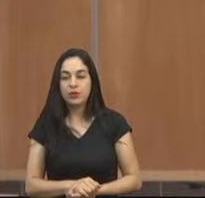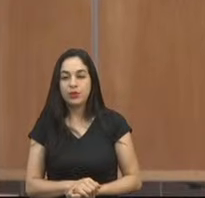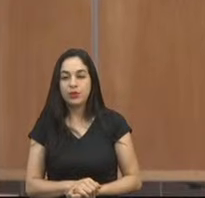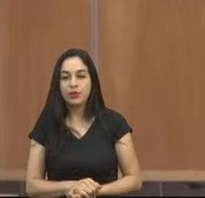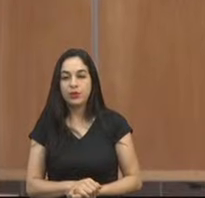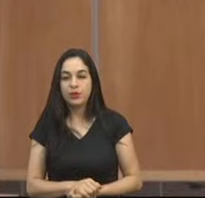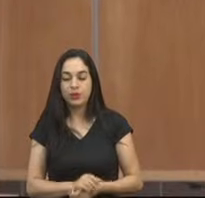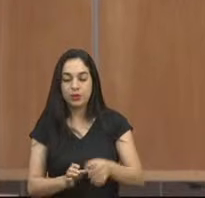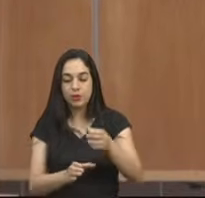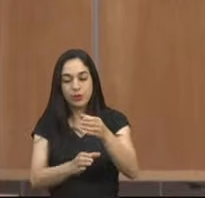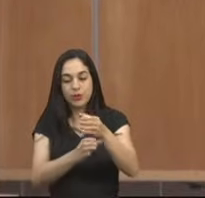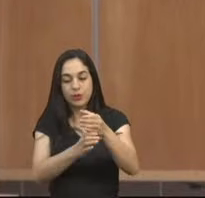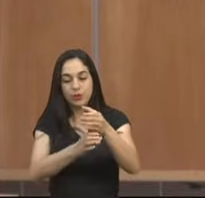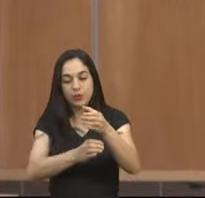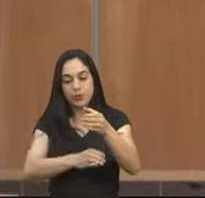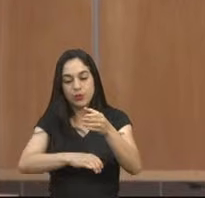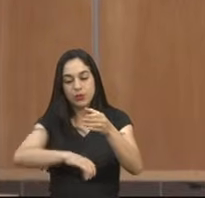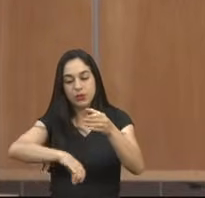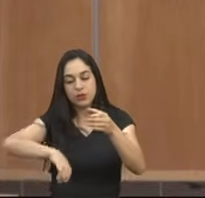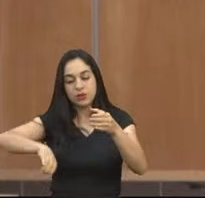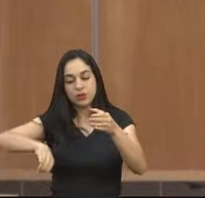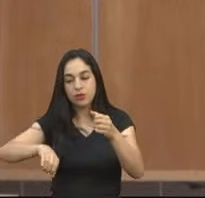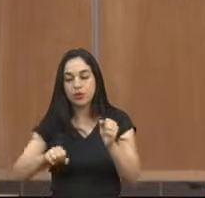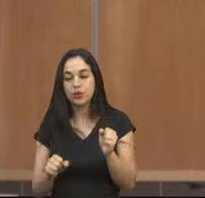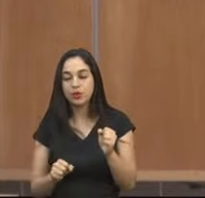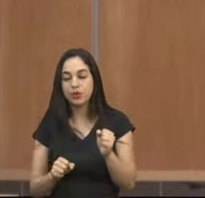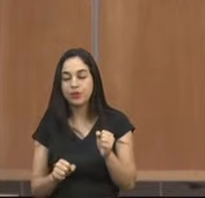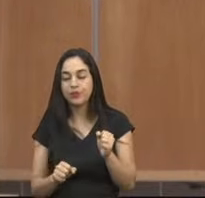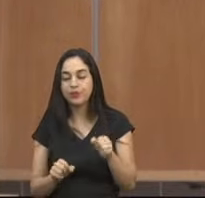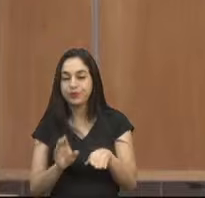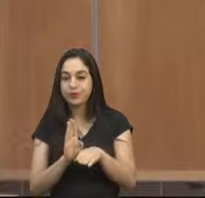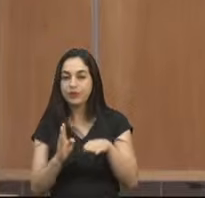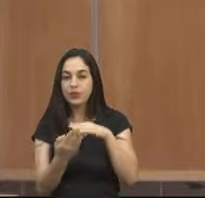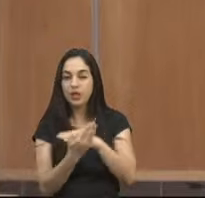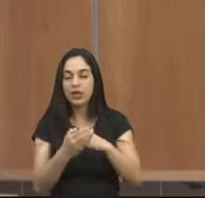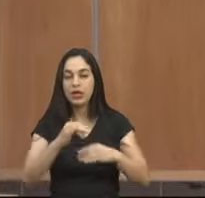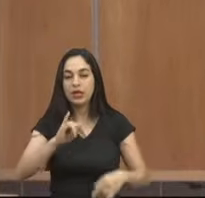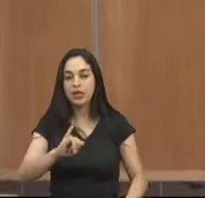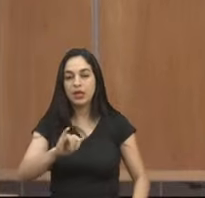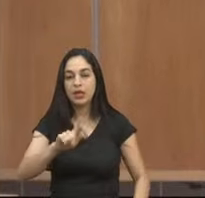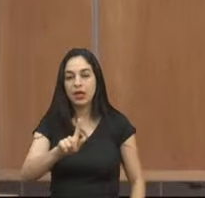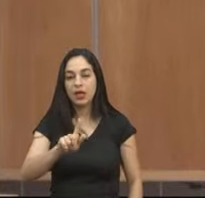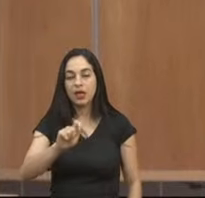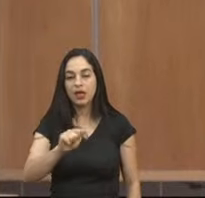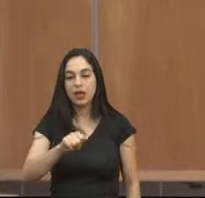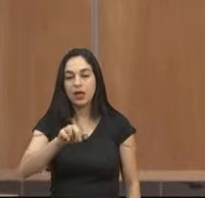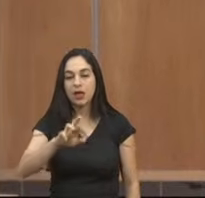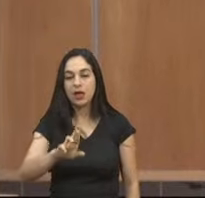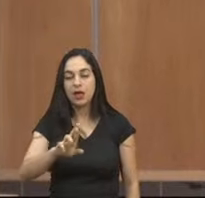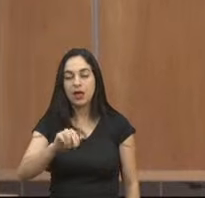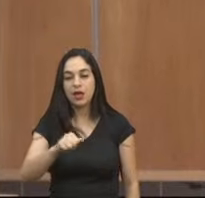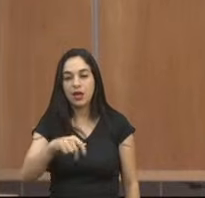Rede de esgoto complementar, Igarapés e